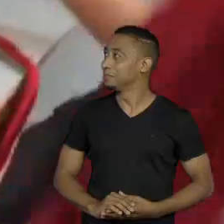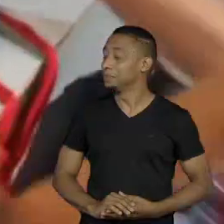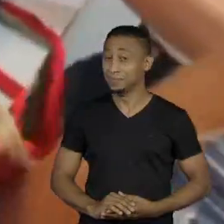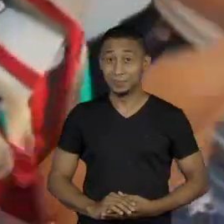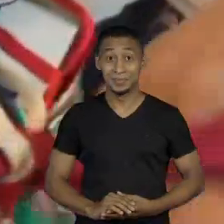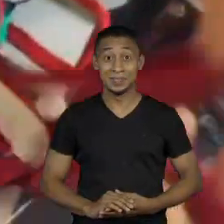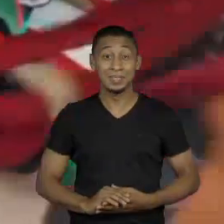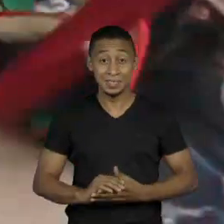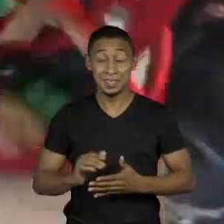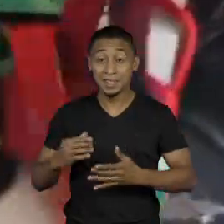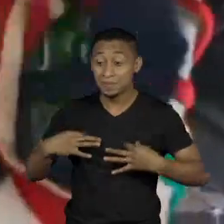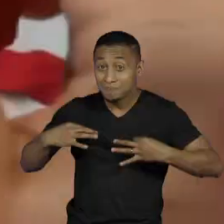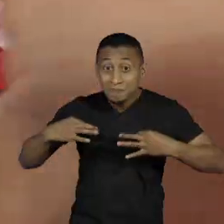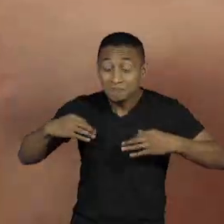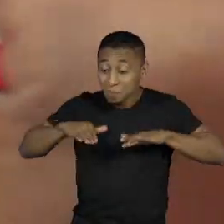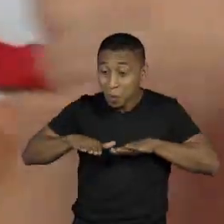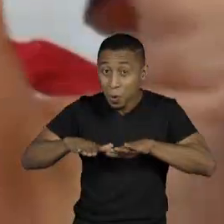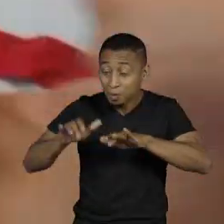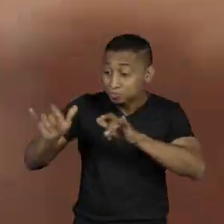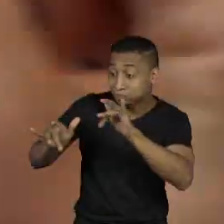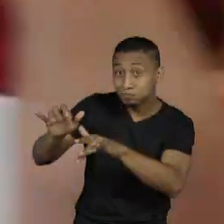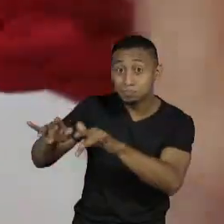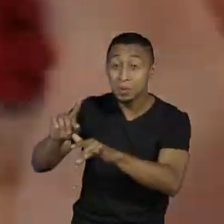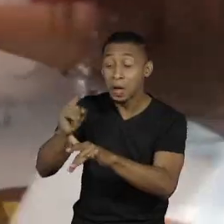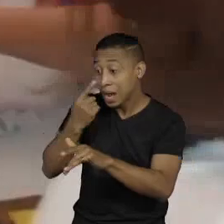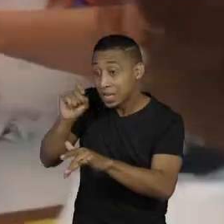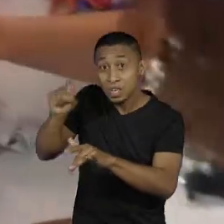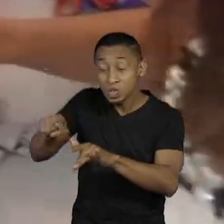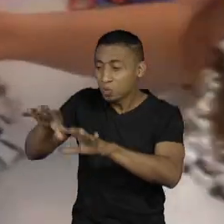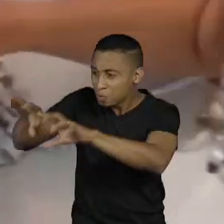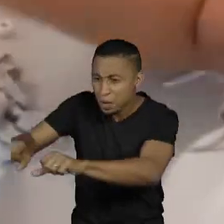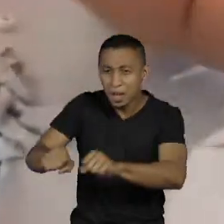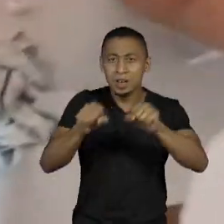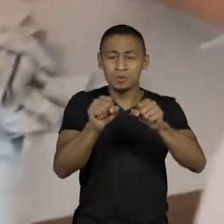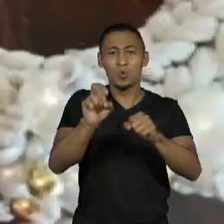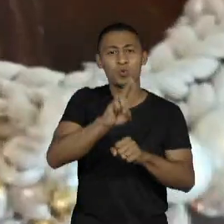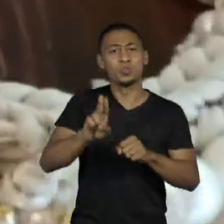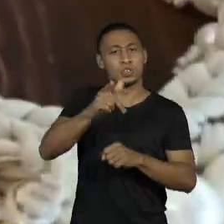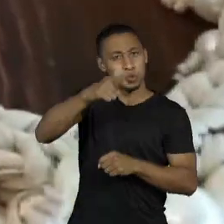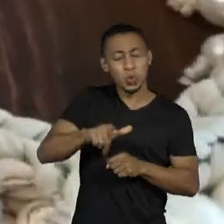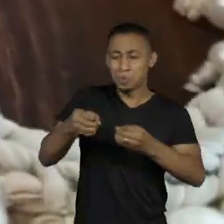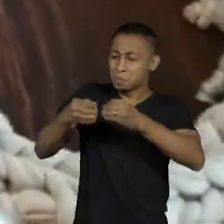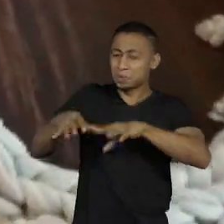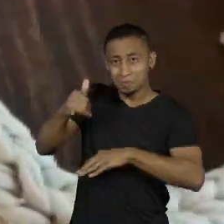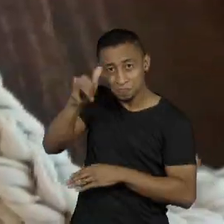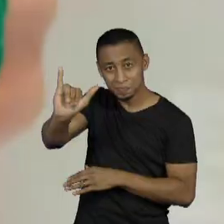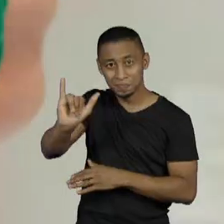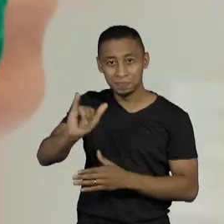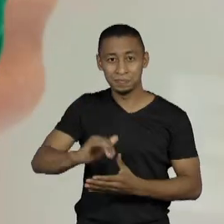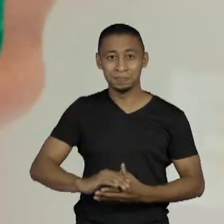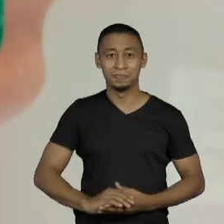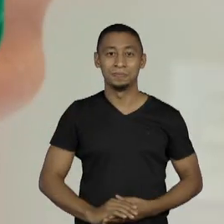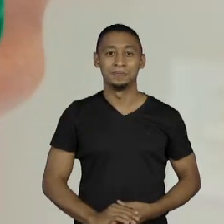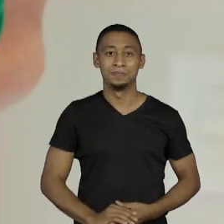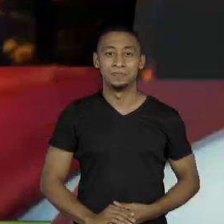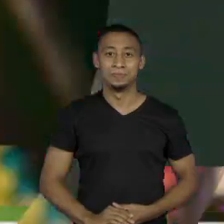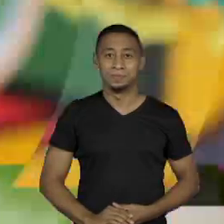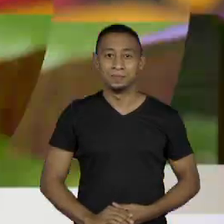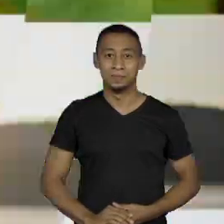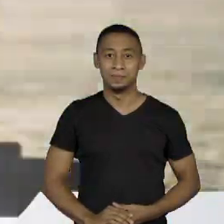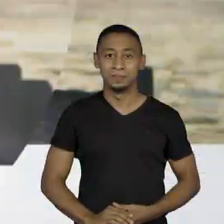A reutilização de sobras de tecidos contribui para evitar o desperdício de material.